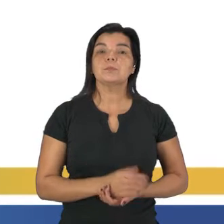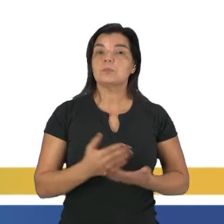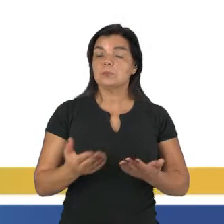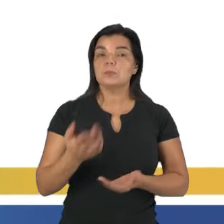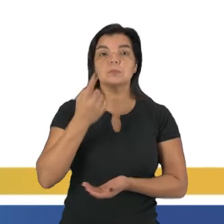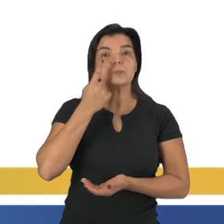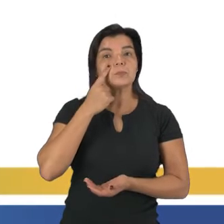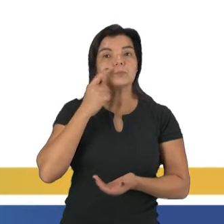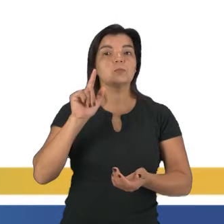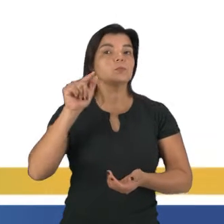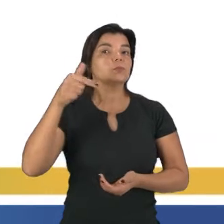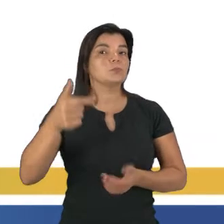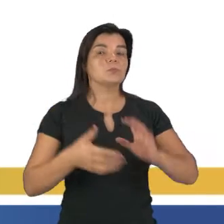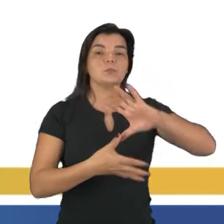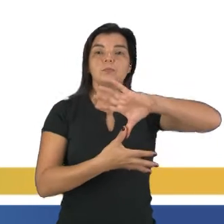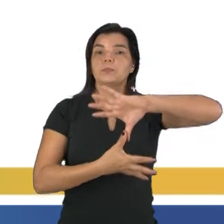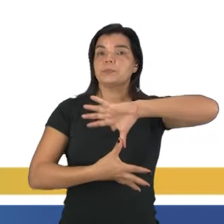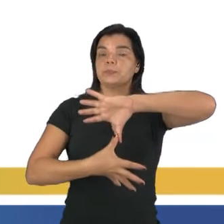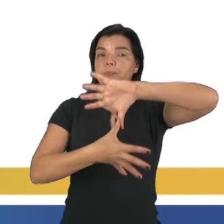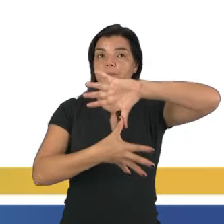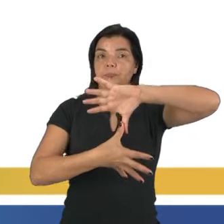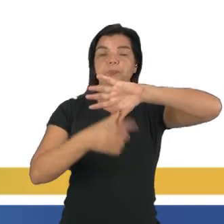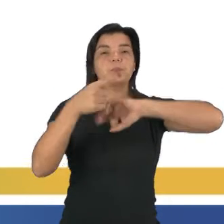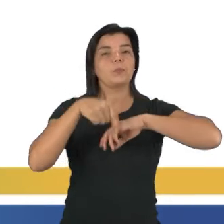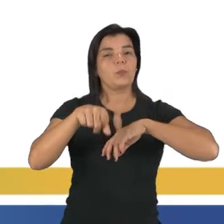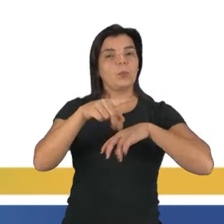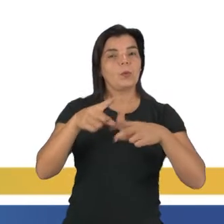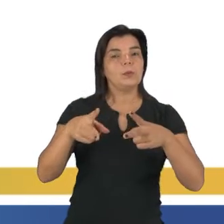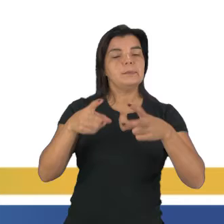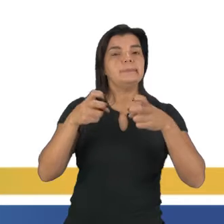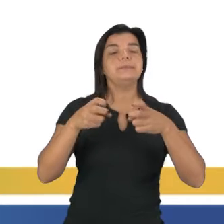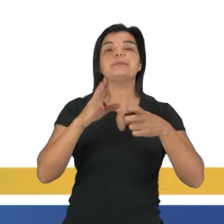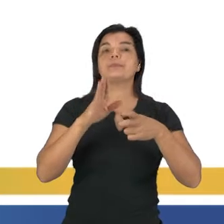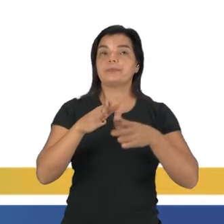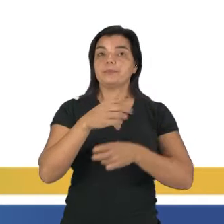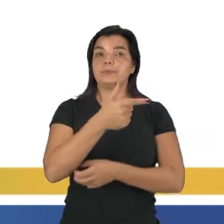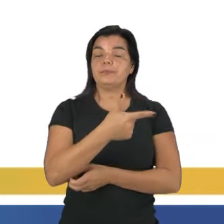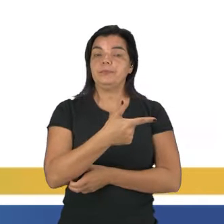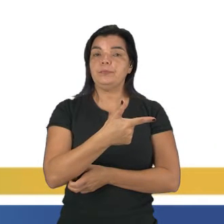Agora, observe esse outro mapa. Você percebe, esse mapa aí já é de